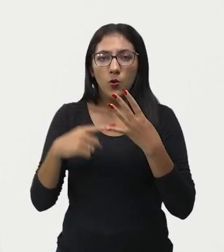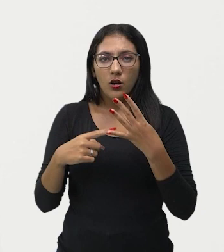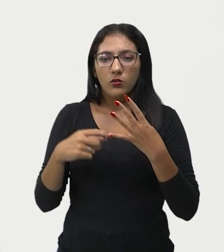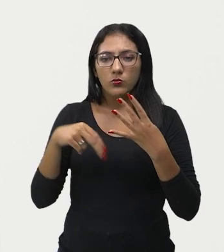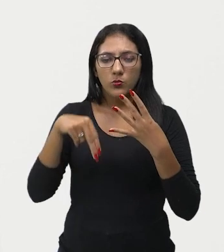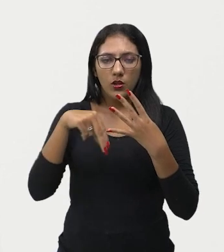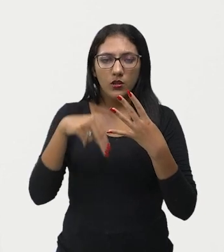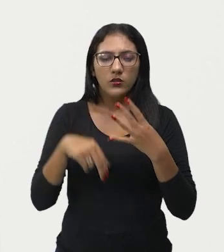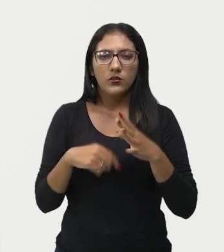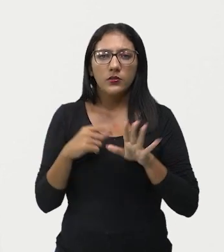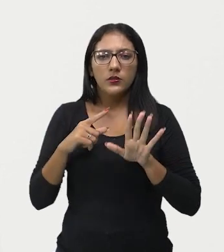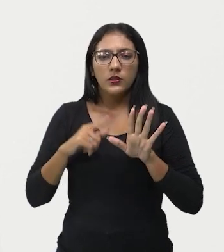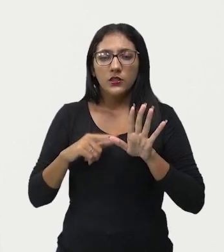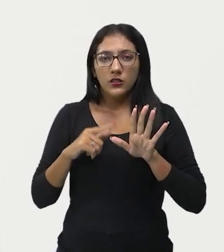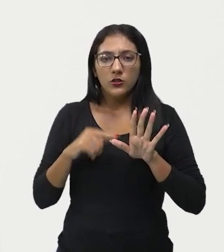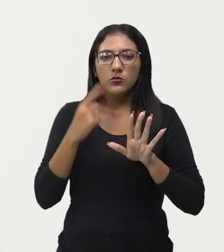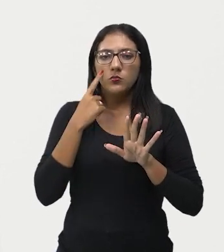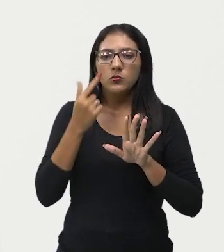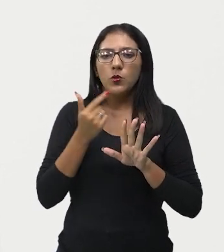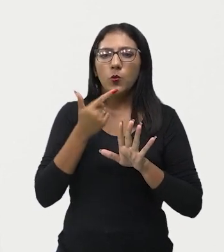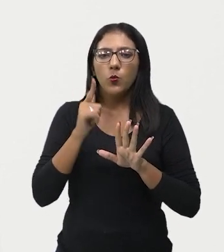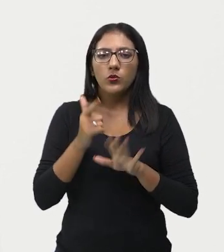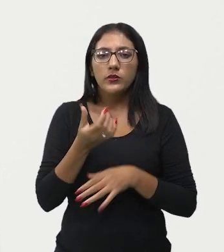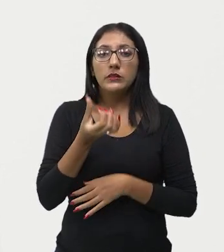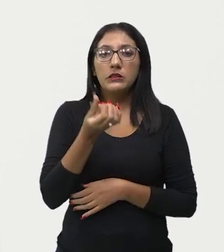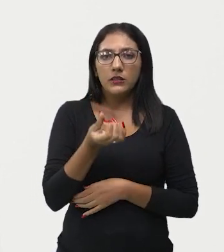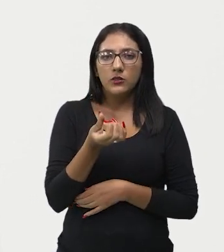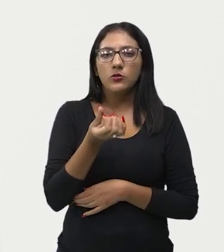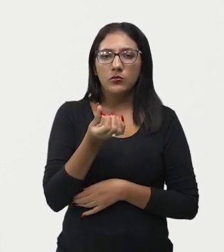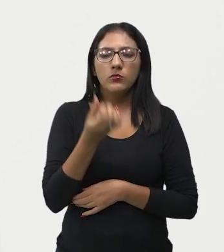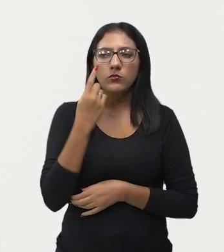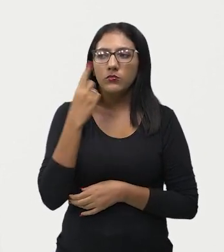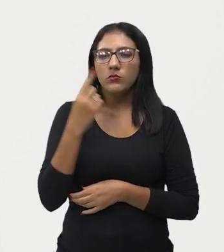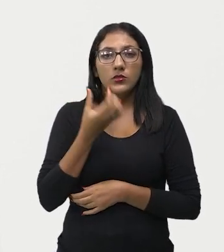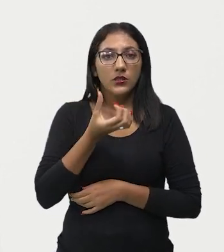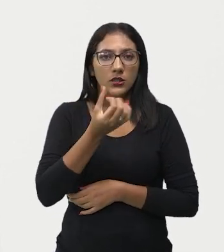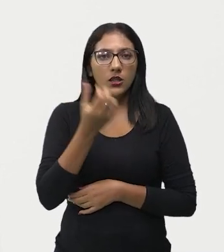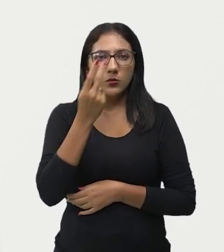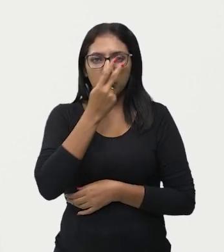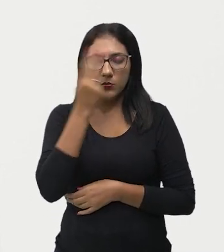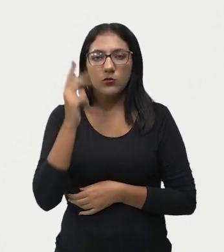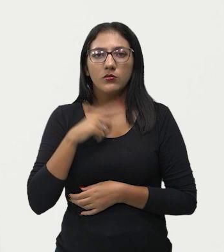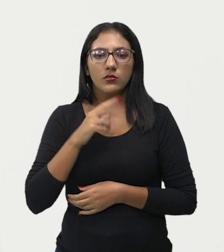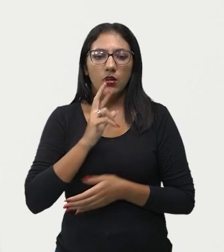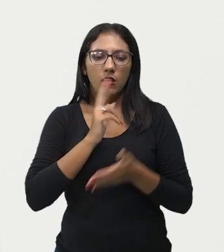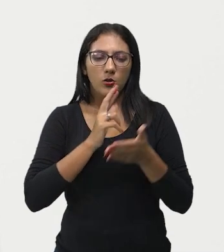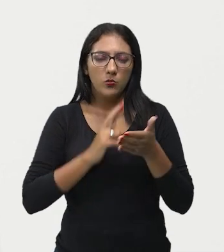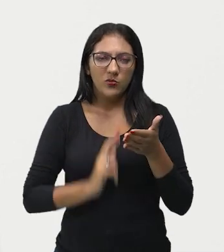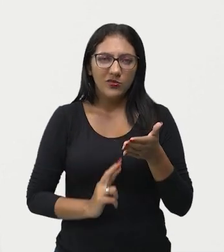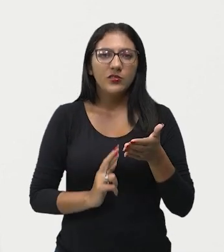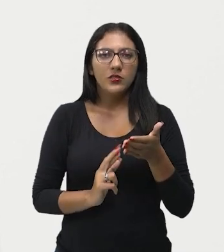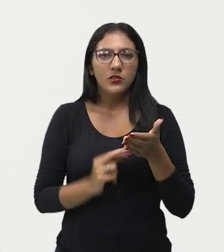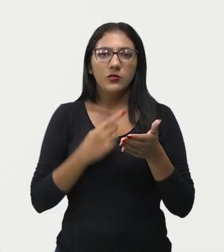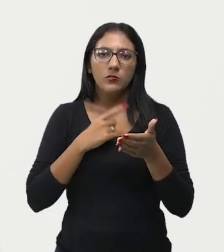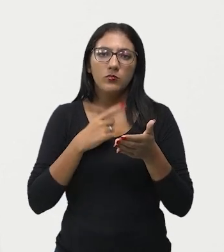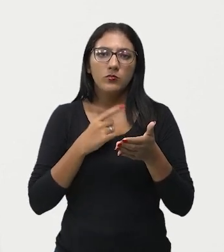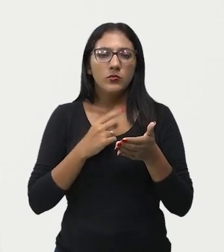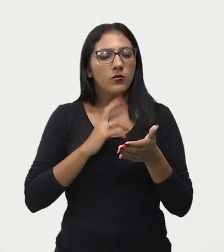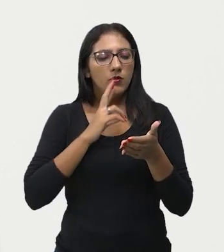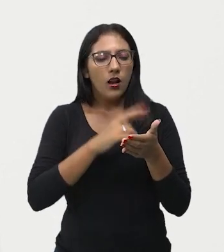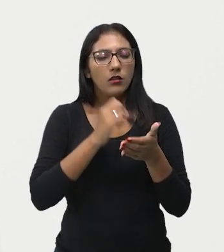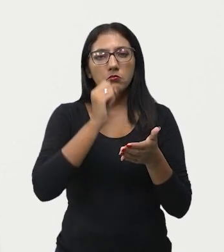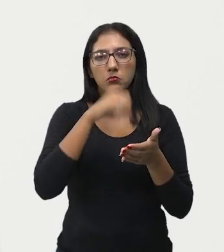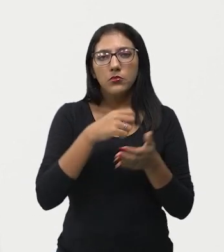4, 5, 6 pessoas. 6 pessoas disseram, né, se